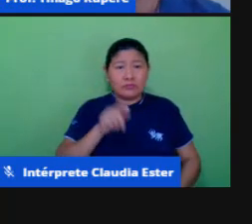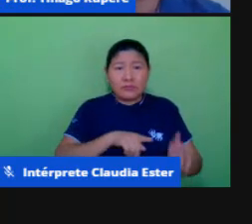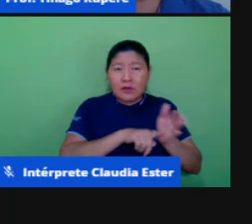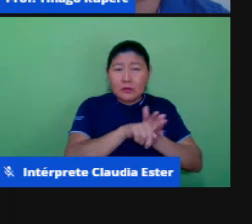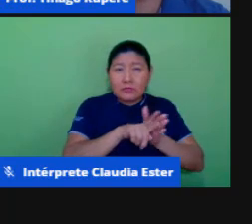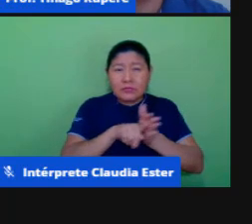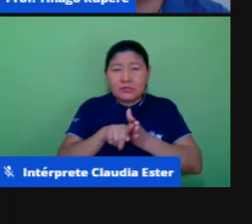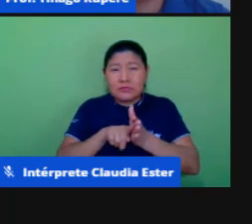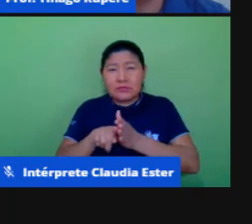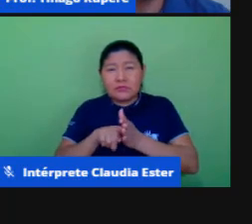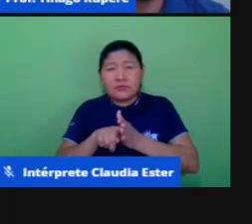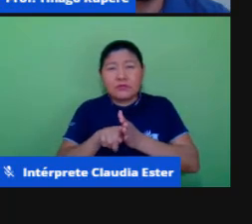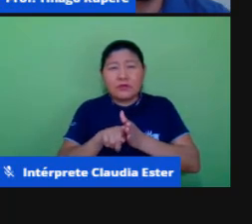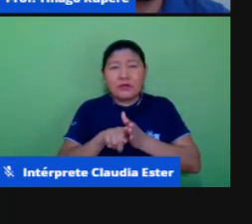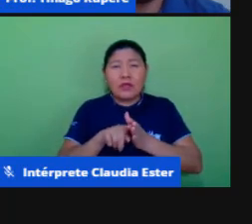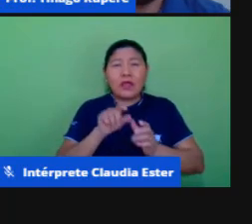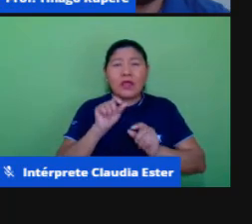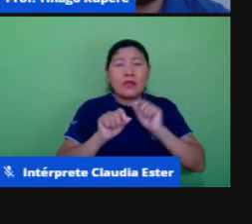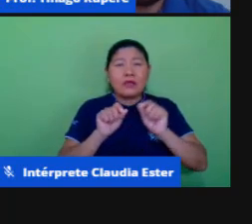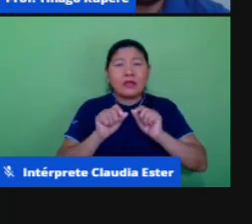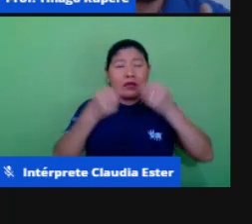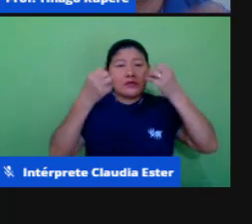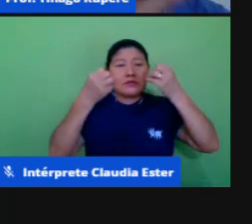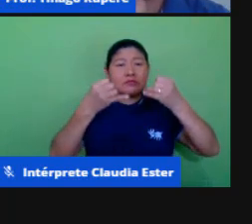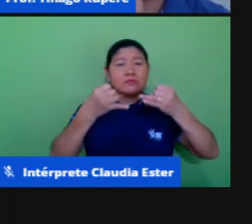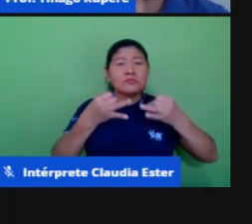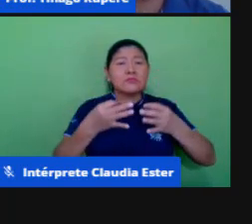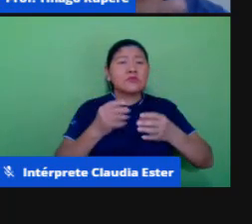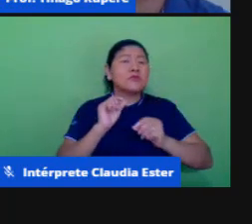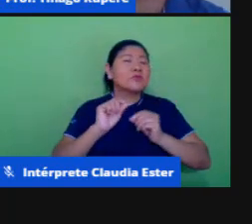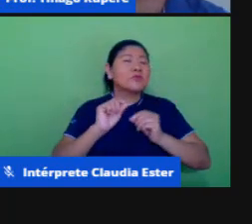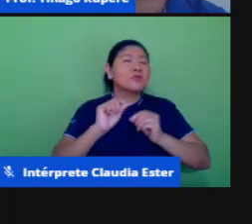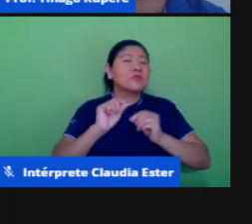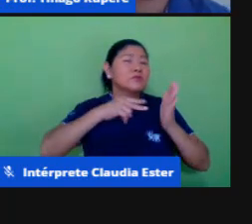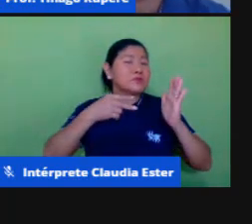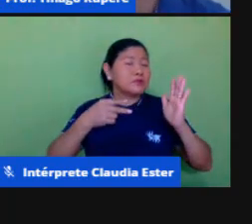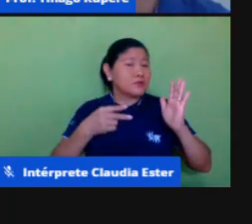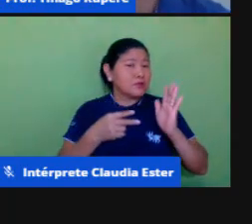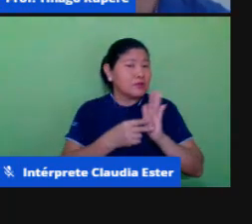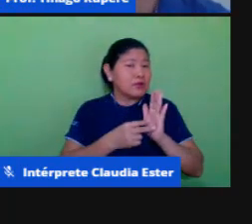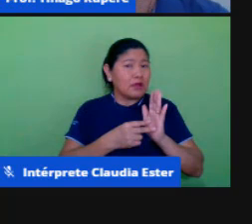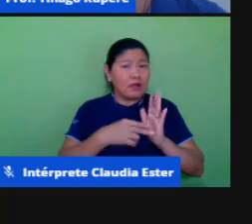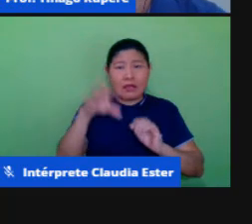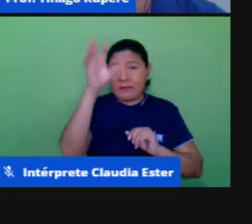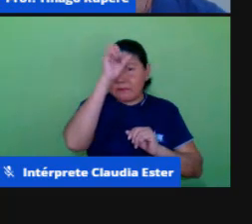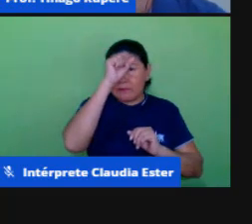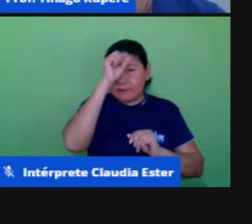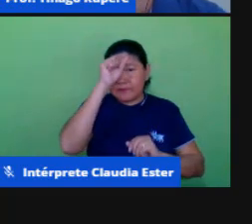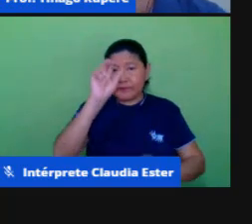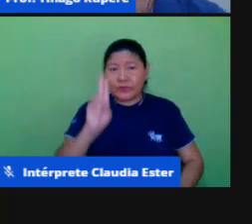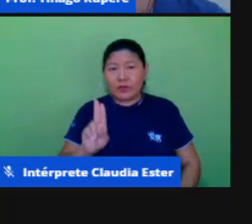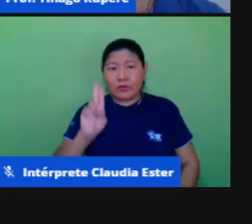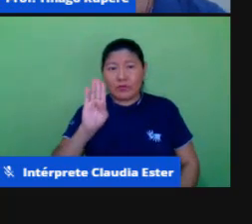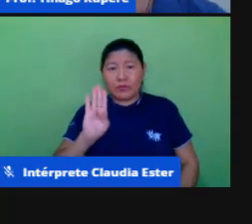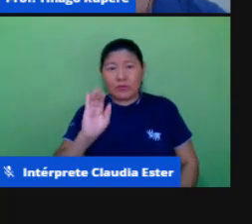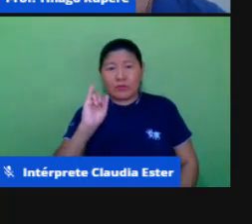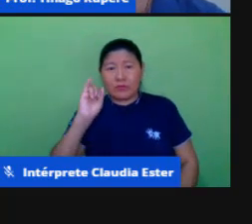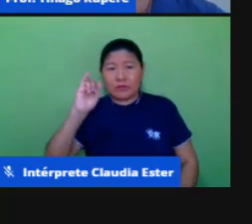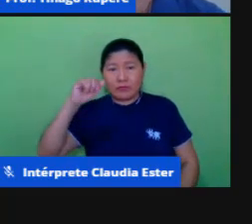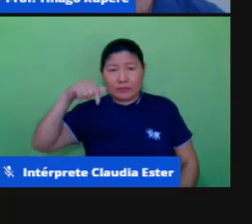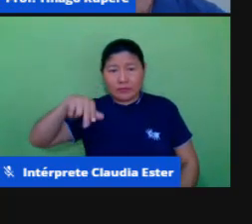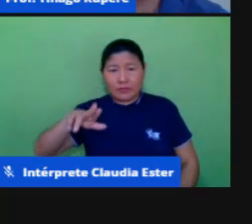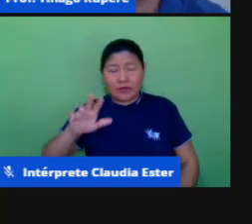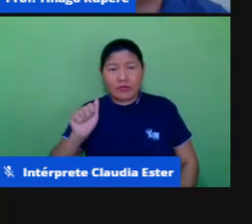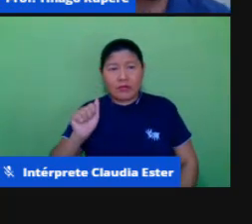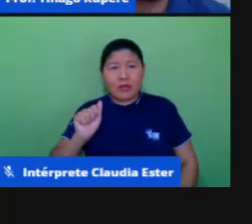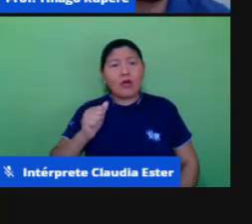muito dessa questão da aprendizagem ubíqua. O que é isso? É a aprendizagem que se dá não só no banco da escola,